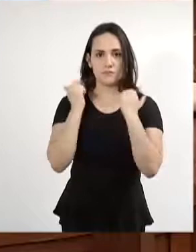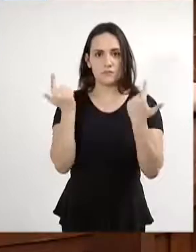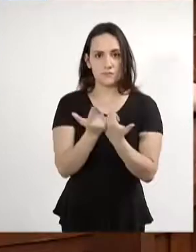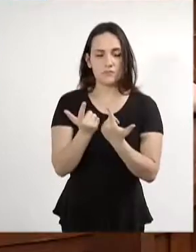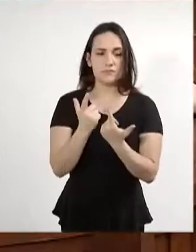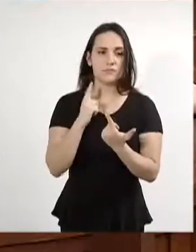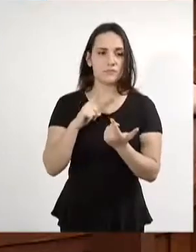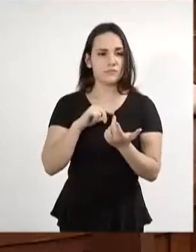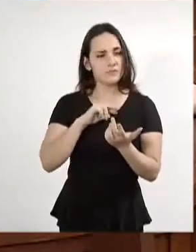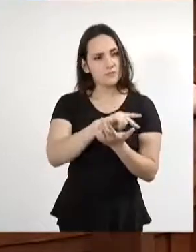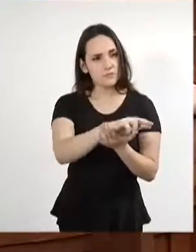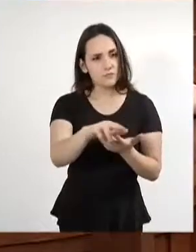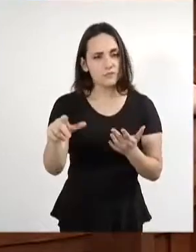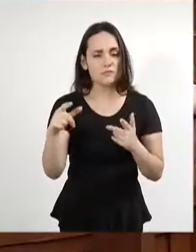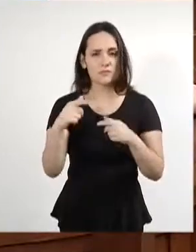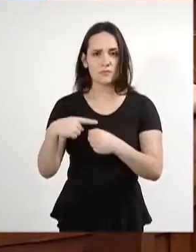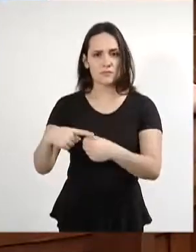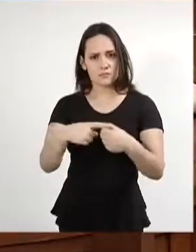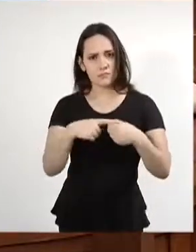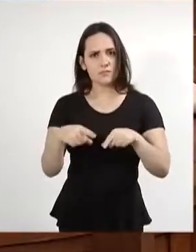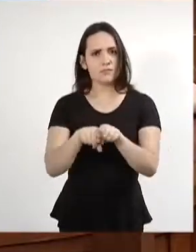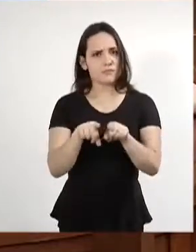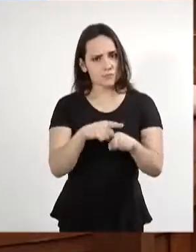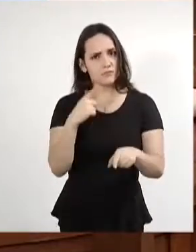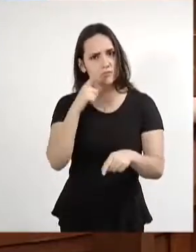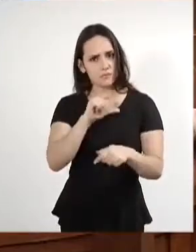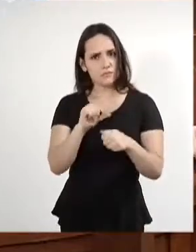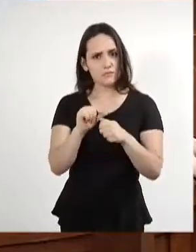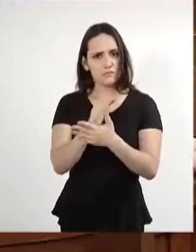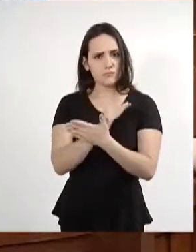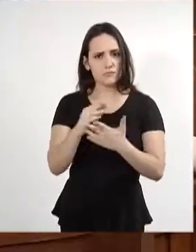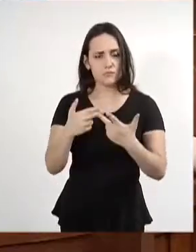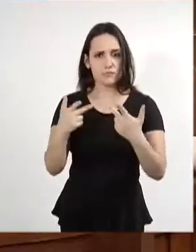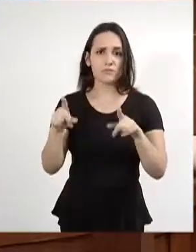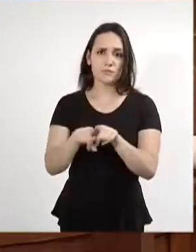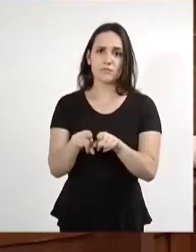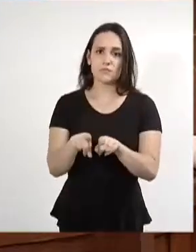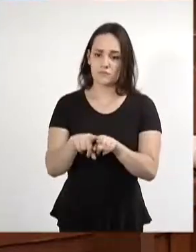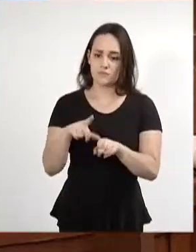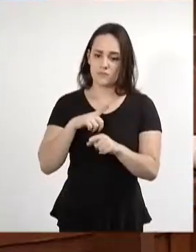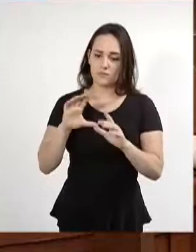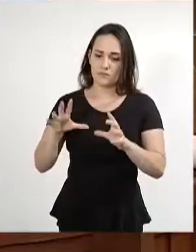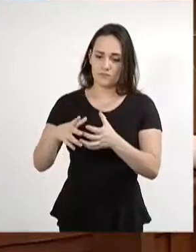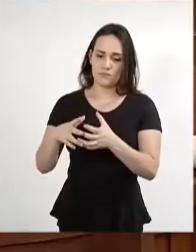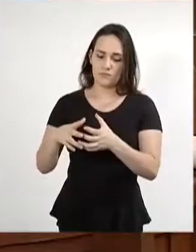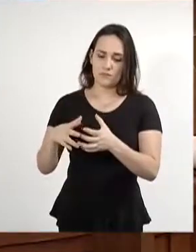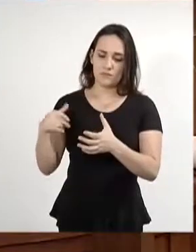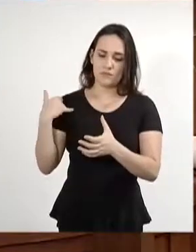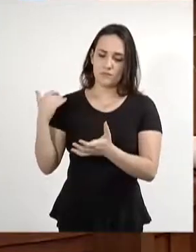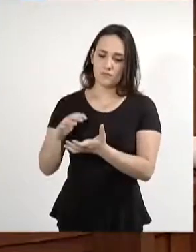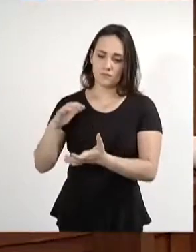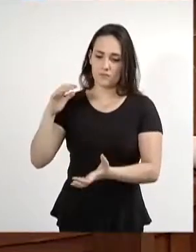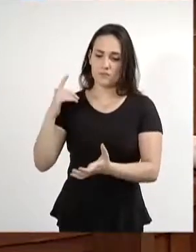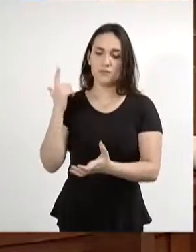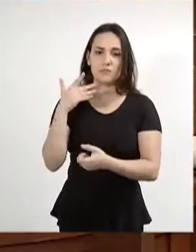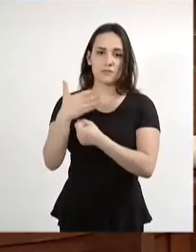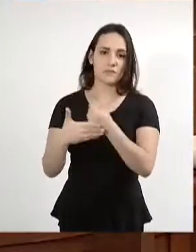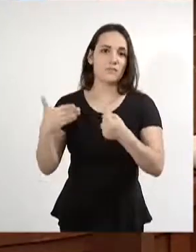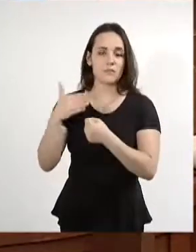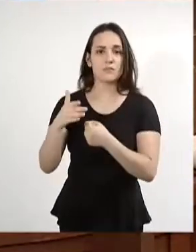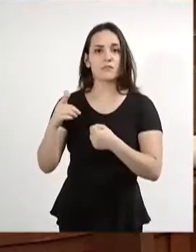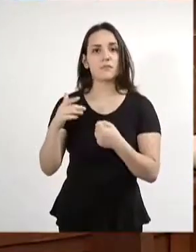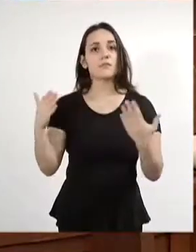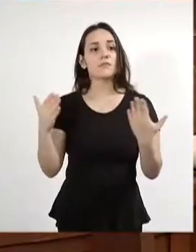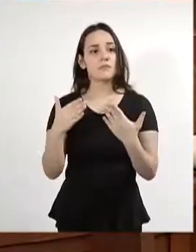em vários municípios. Além das ações da Frente Parlamentar, os